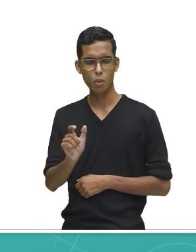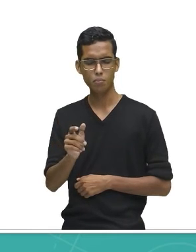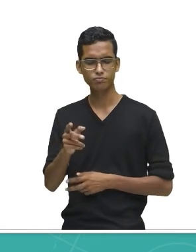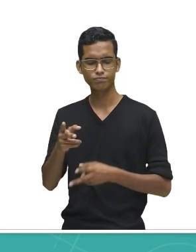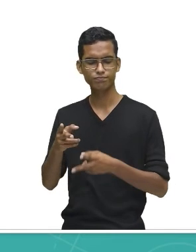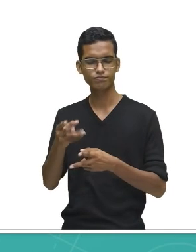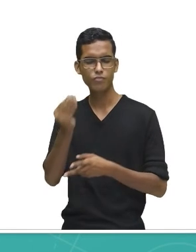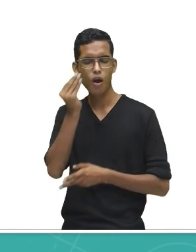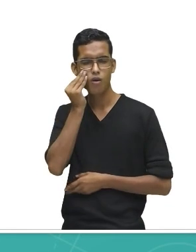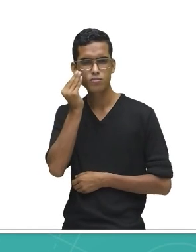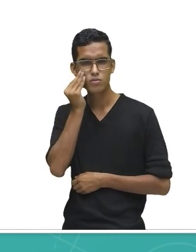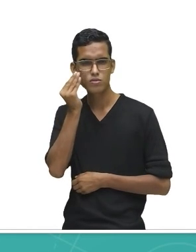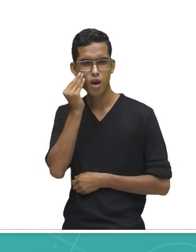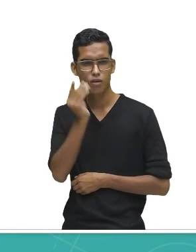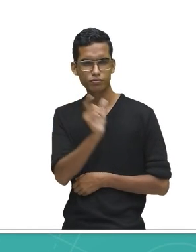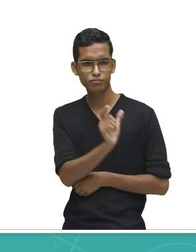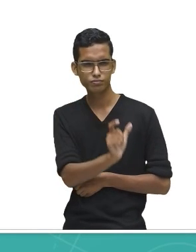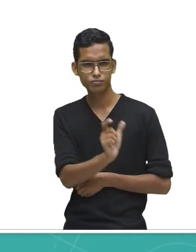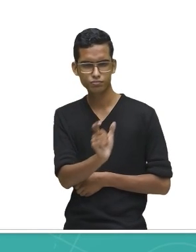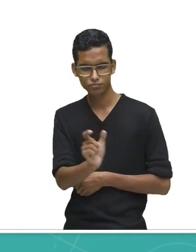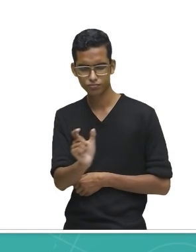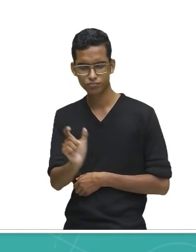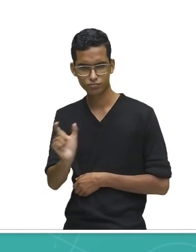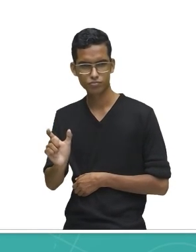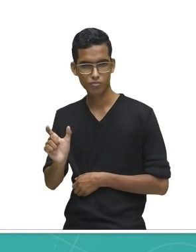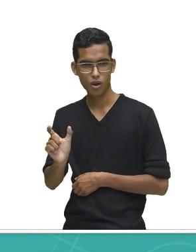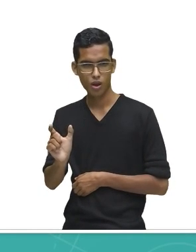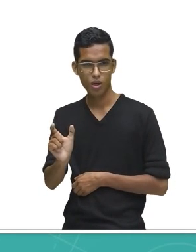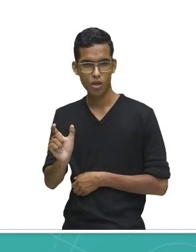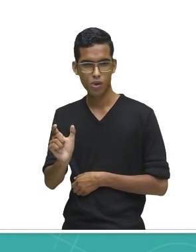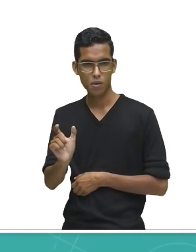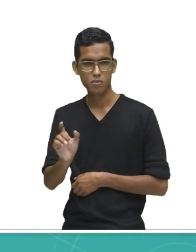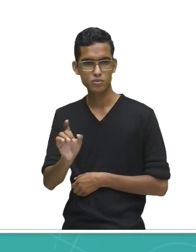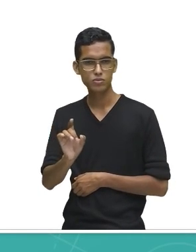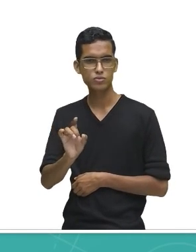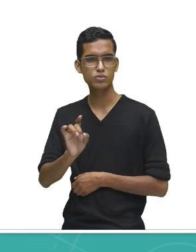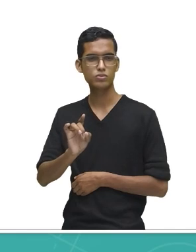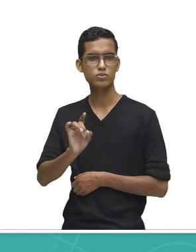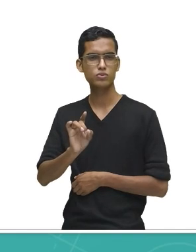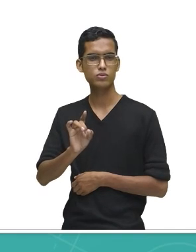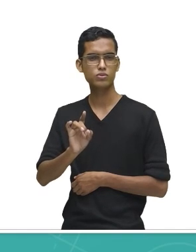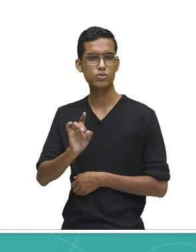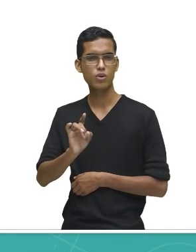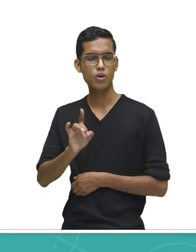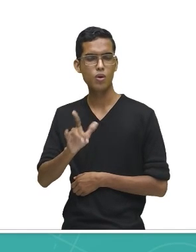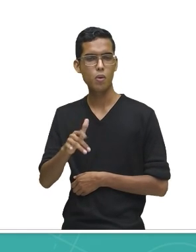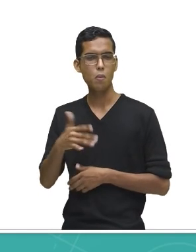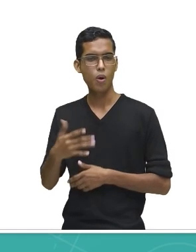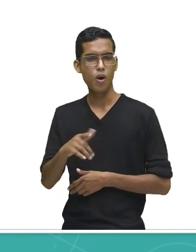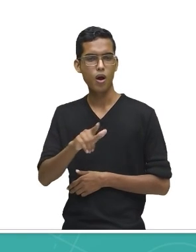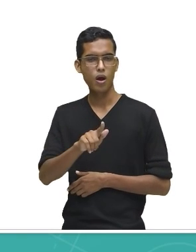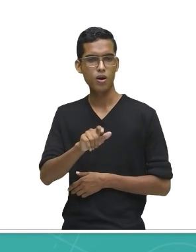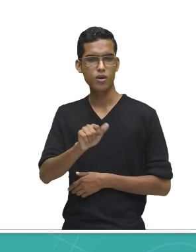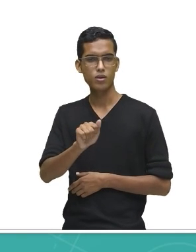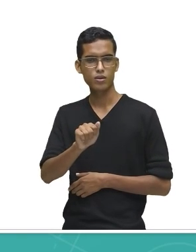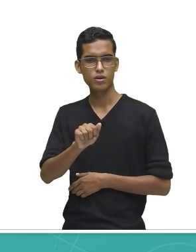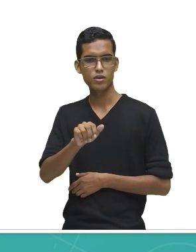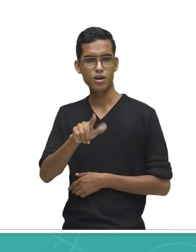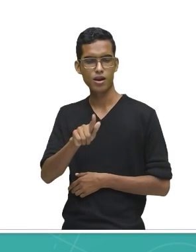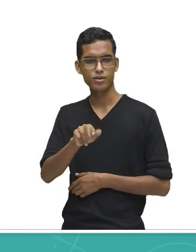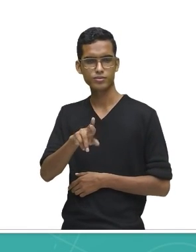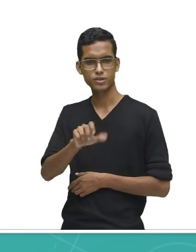gratuito. Olha só aqui, vimos que aqui é um ditongo e não um hiato,